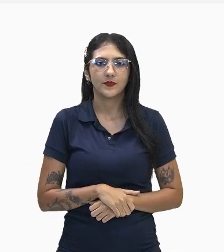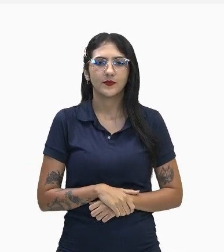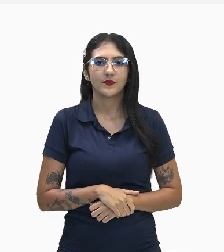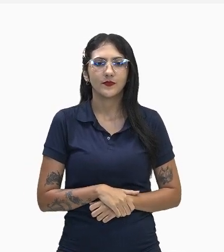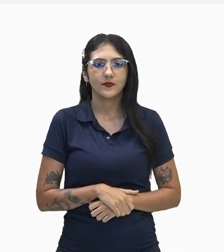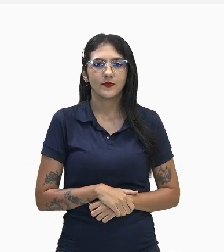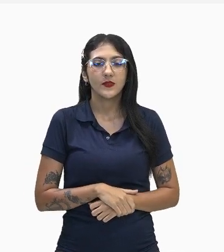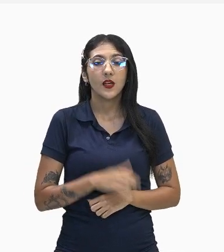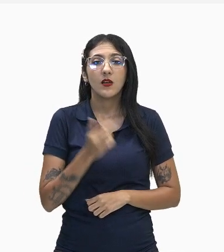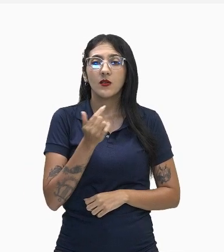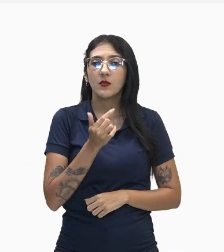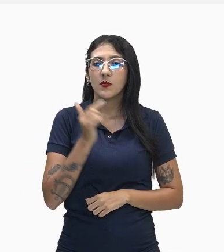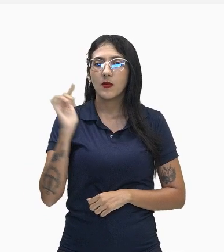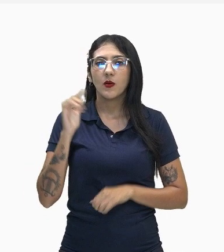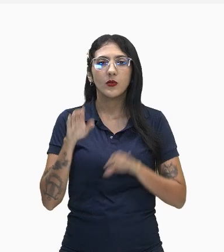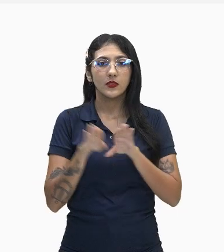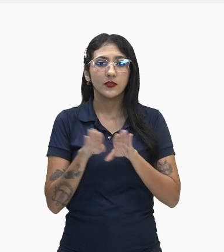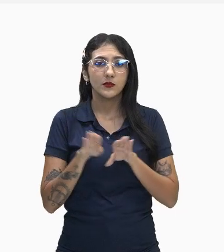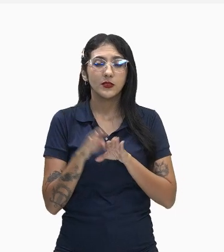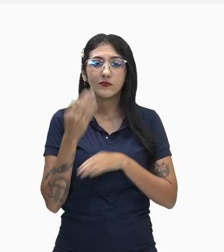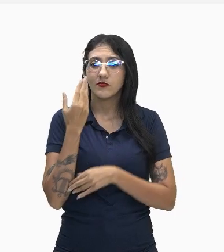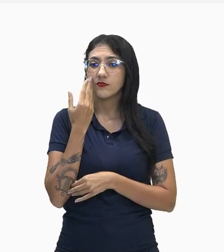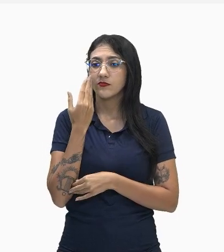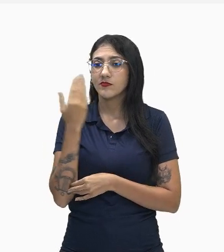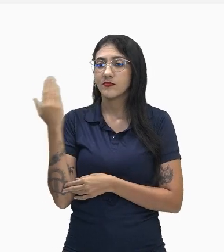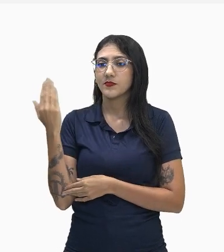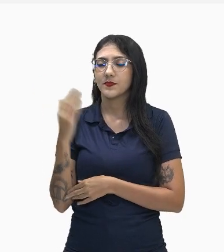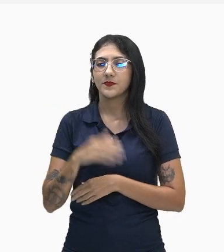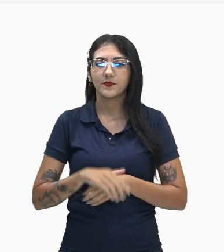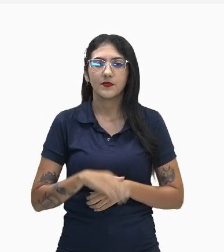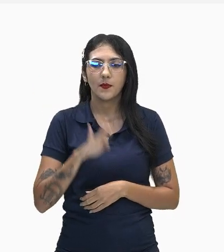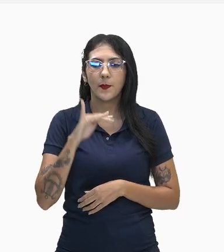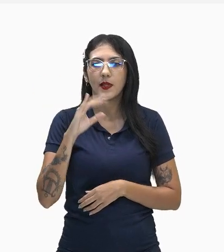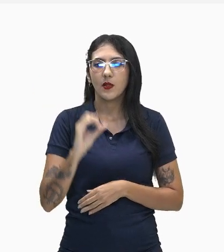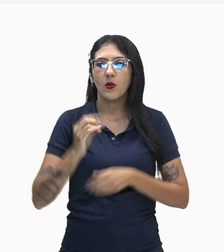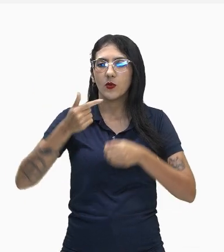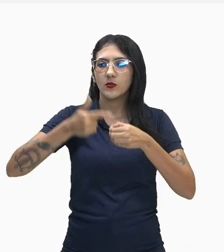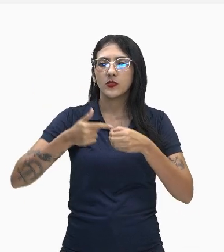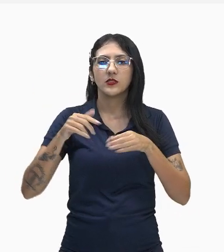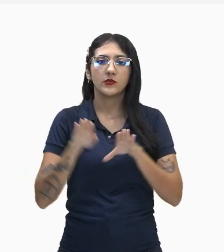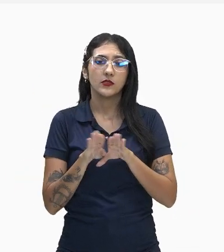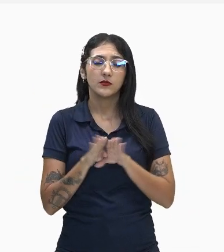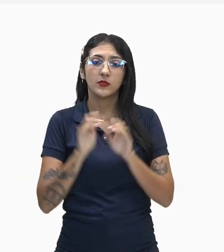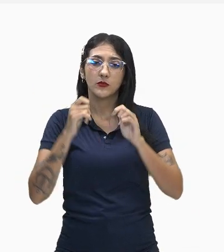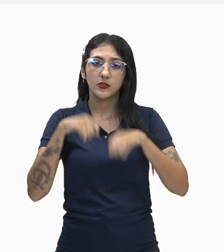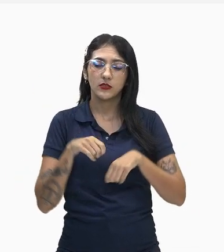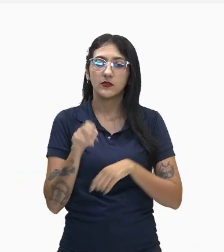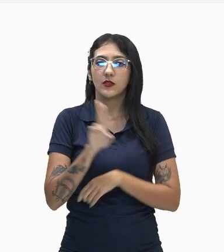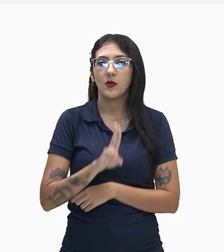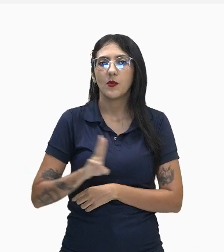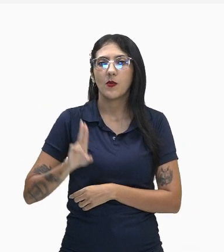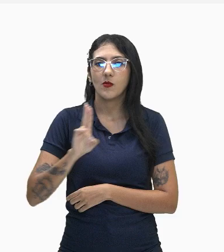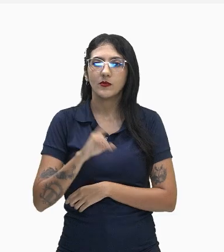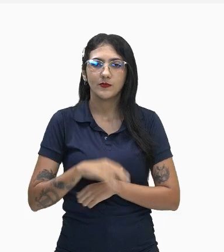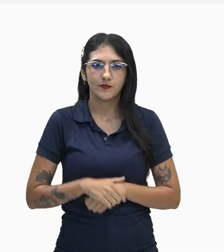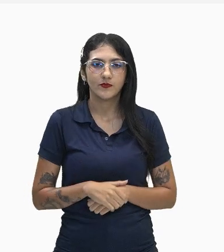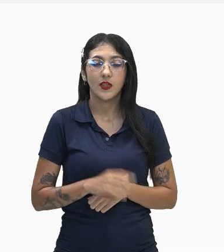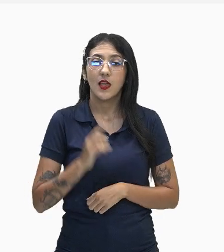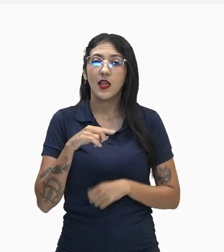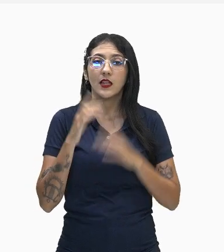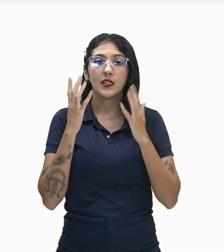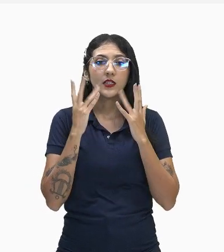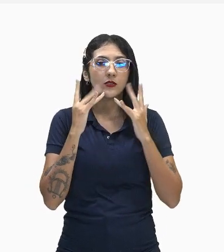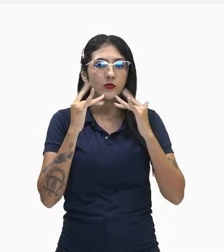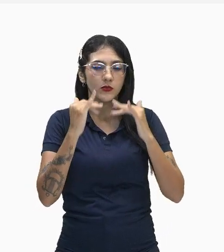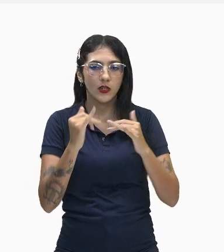é a energia dos biocombustíveis, né, que são fontes de energias alternativas, de origem renovável,